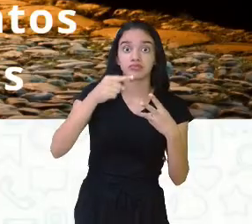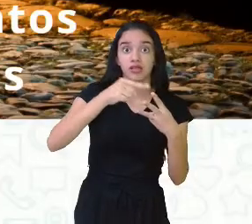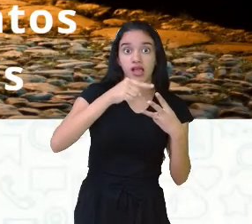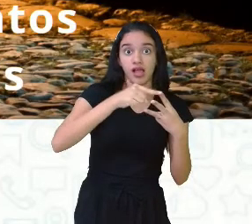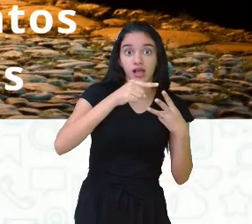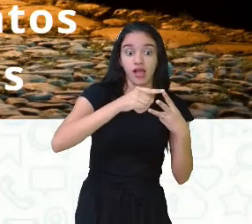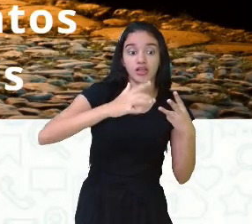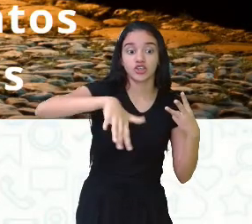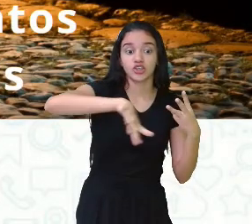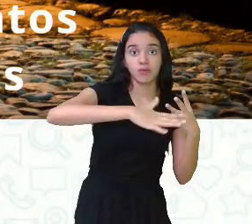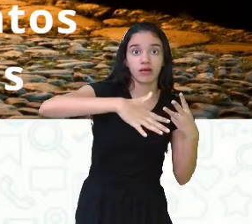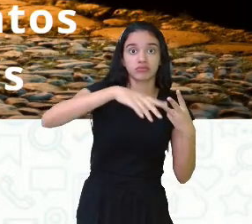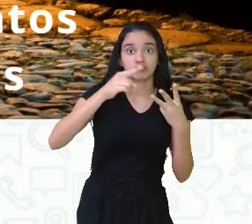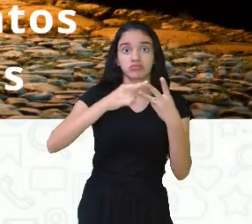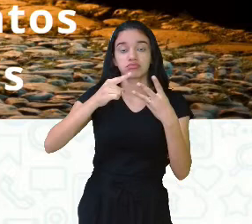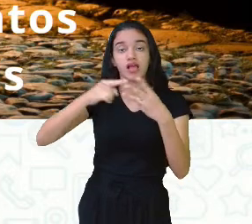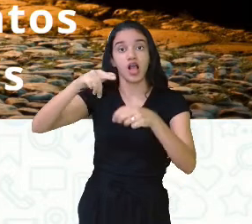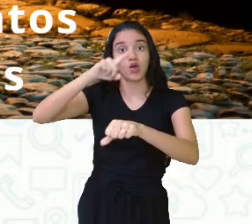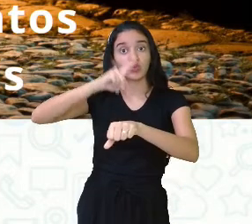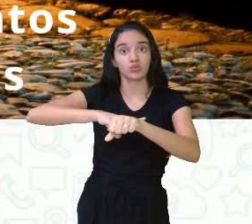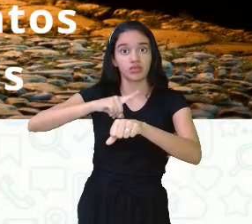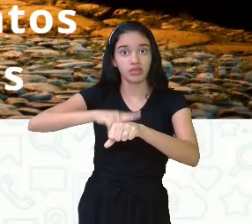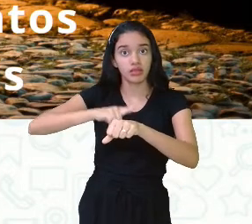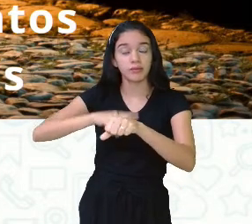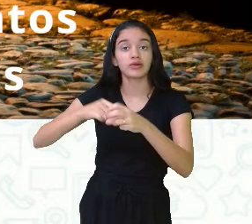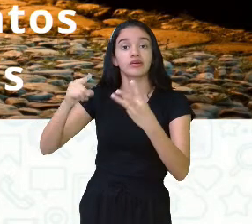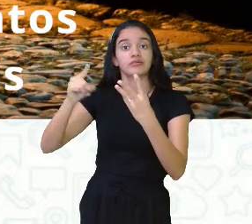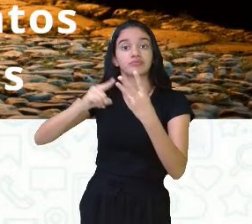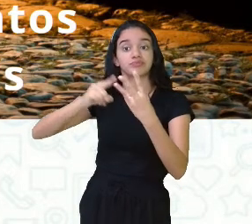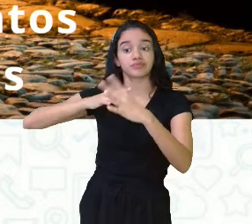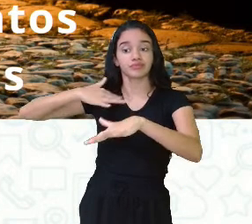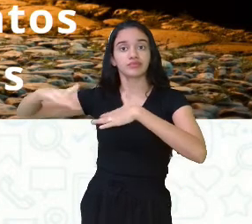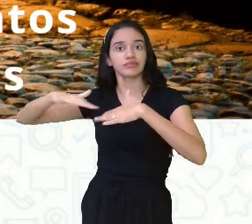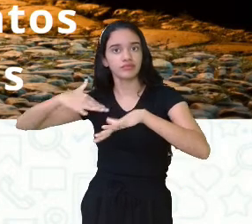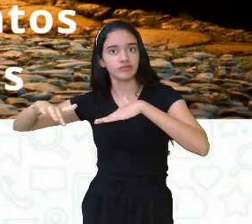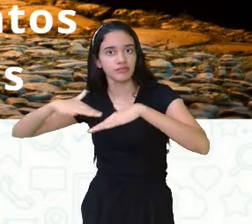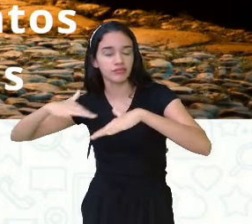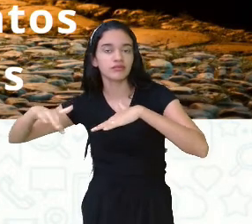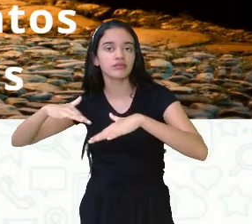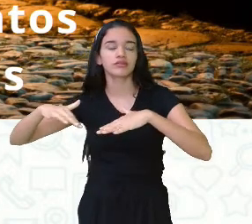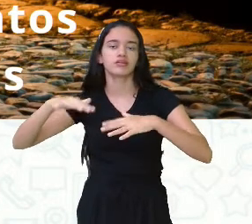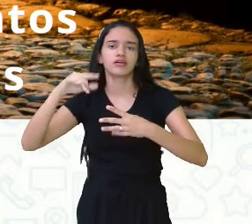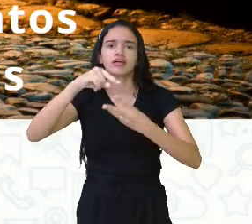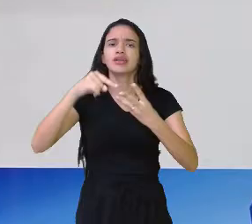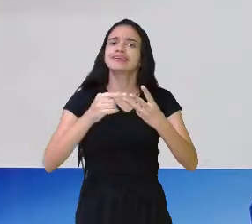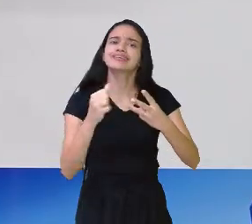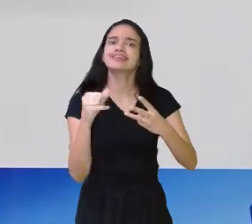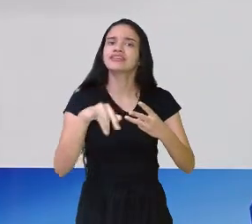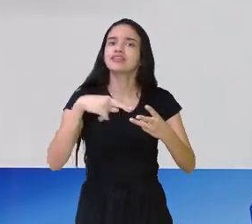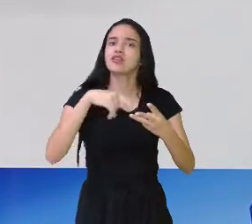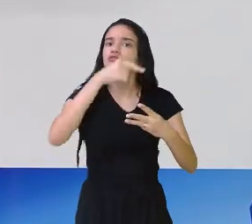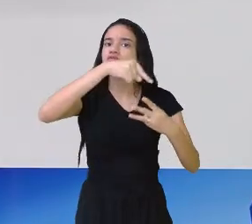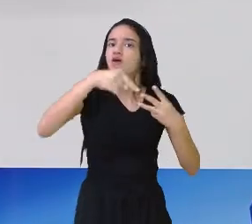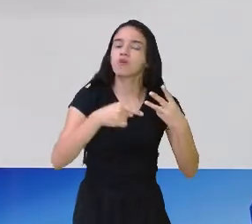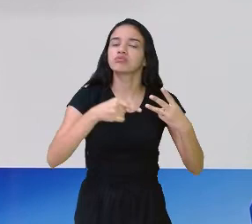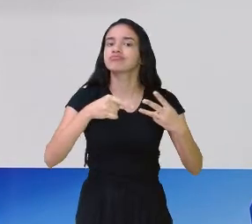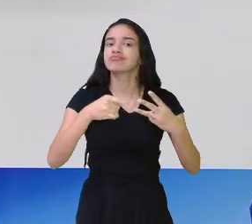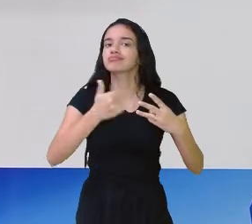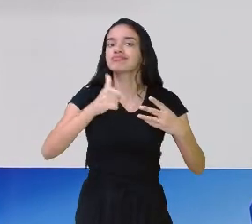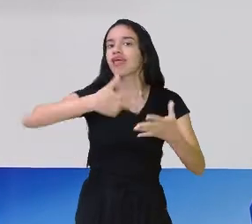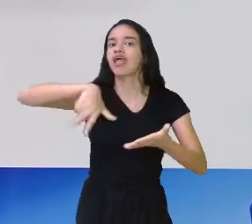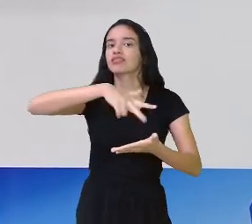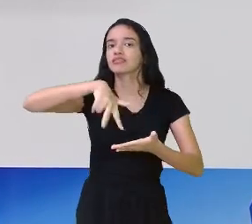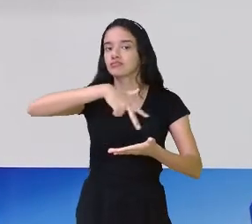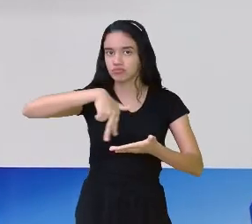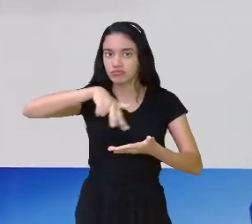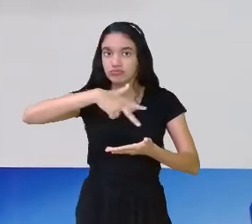3. Por que eles são básicos, lembram? Porque sem eles não existe dança. Não existe dança sem movimento corporal.